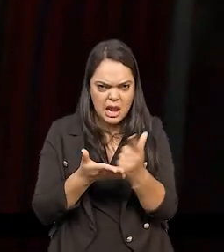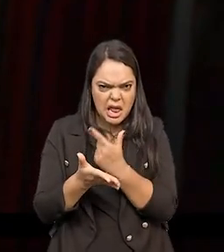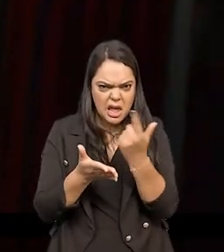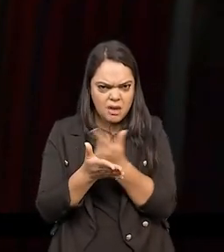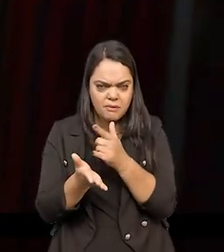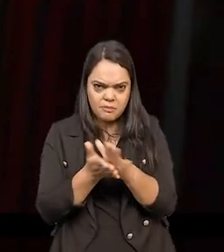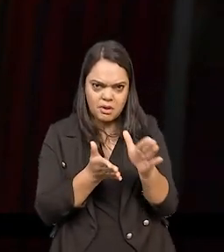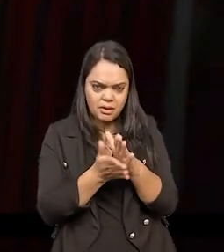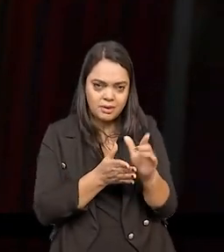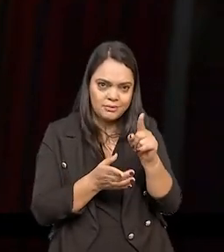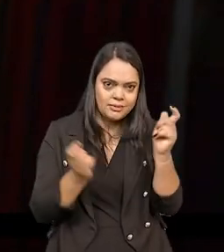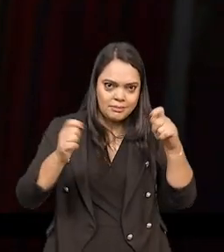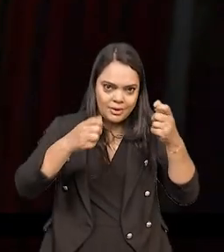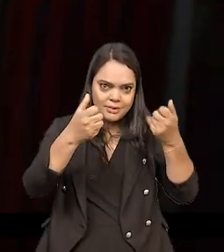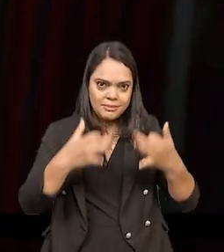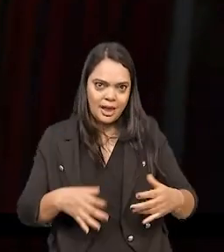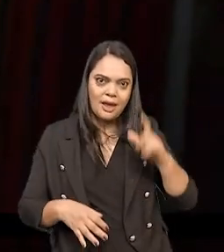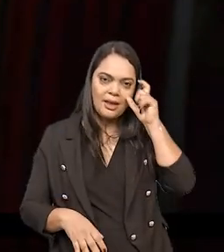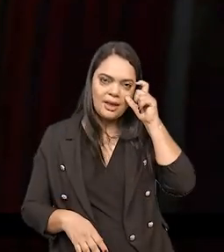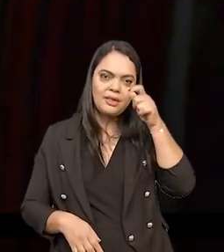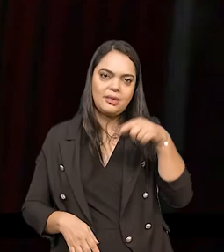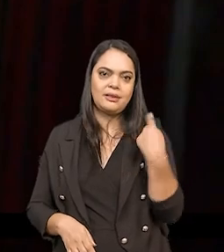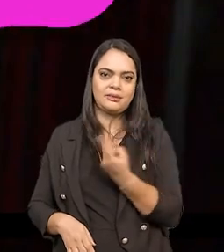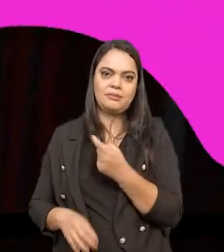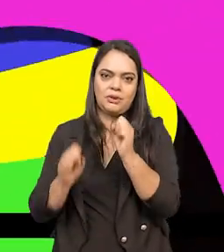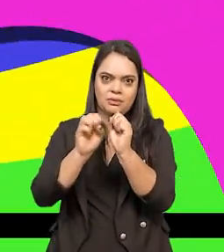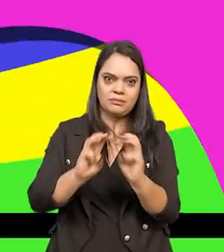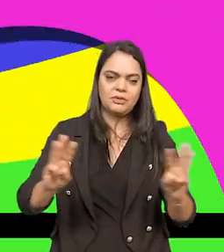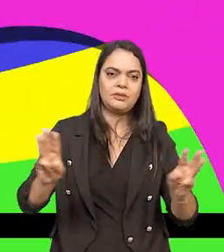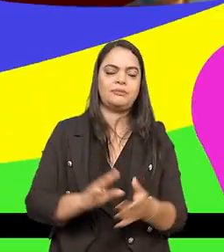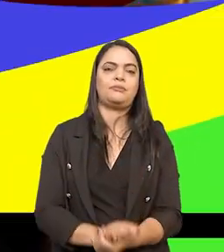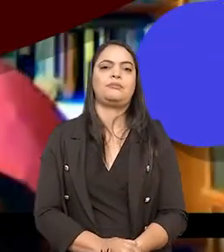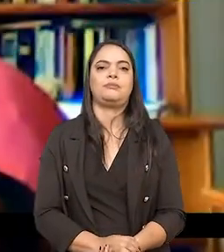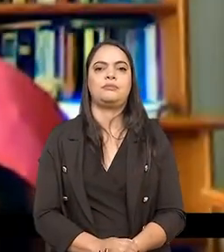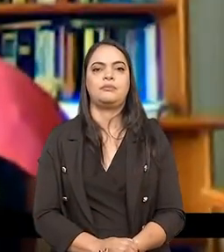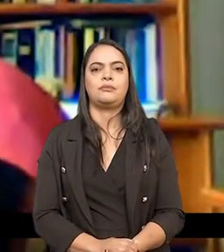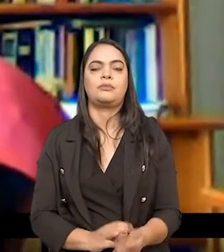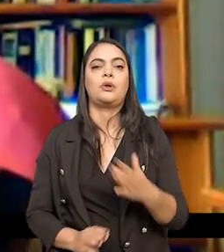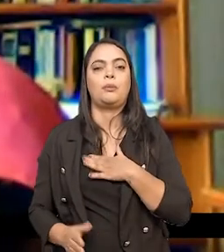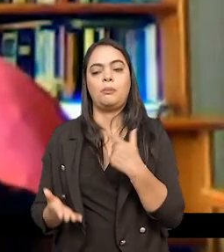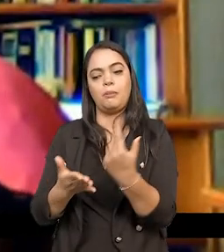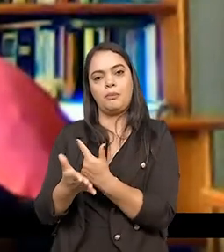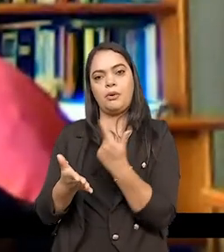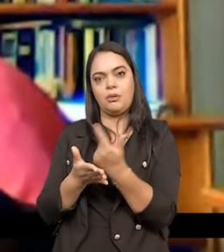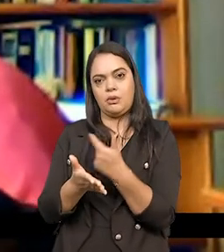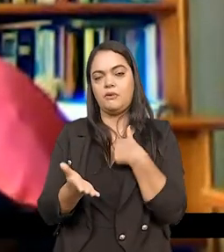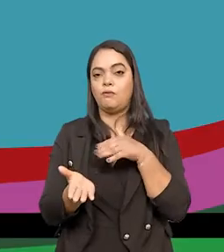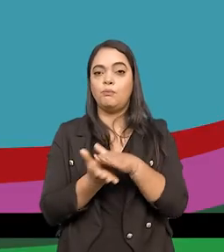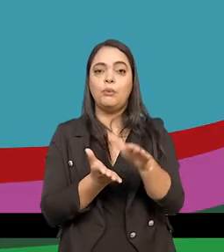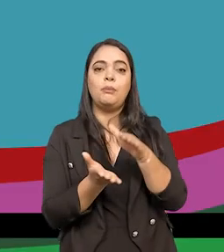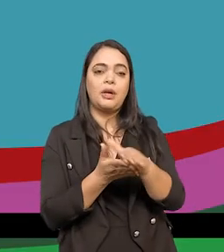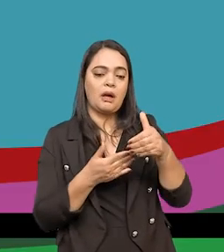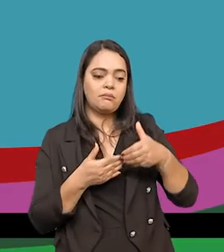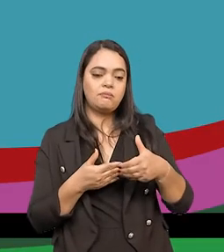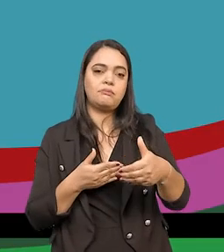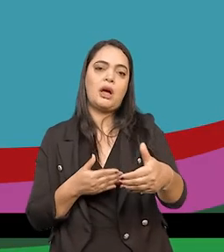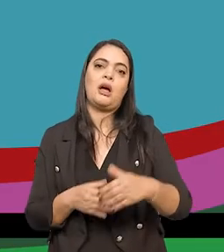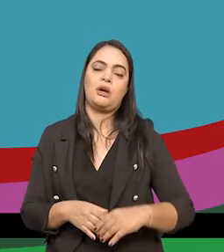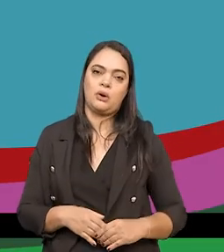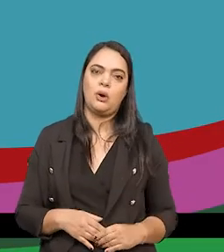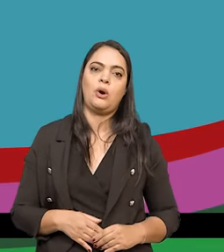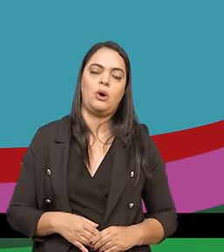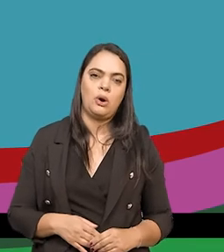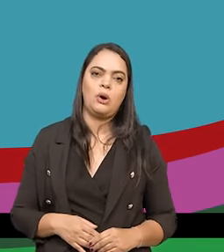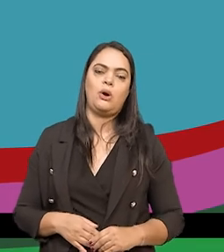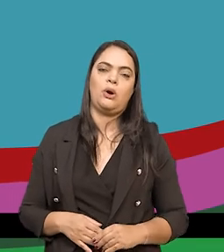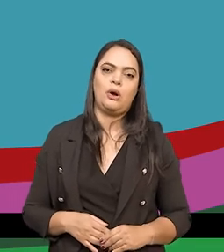você dar assim, uma referência, que eu acho que elas são interessantes para o nosso portal. O meu livro está saindo agora, tá? Cidadania da Mulher